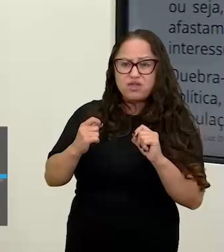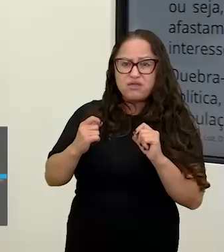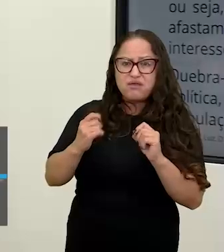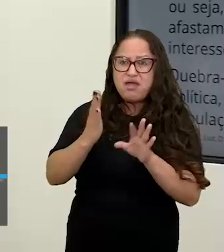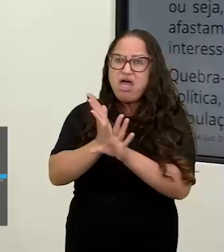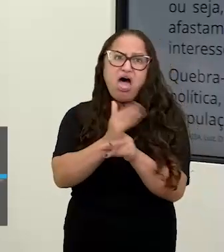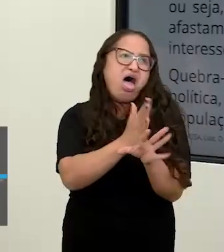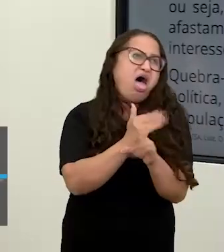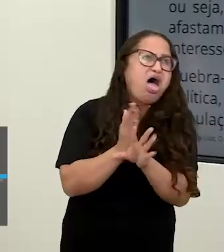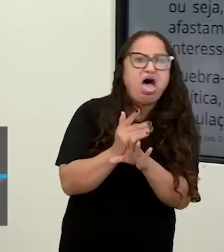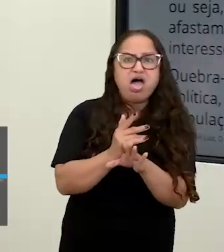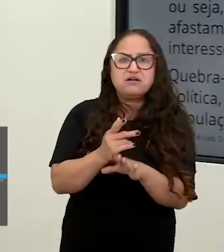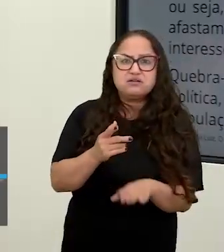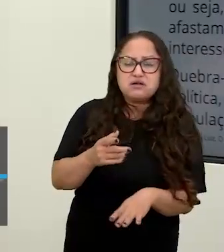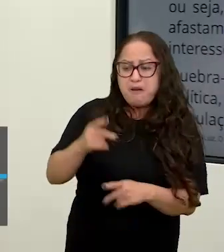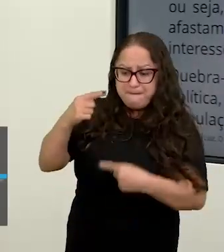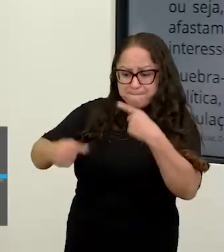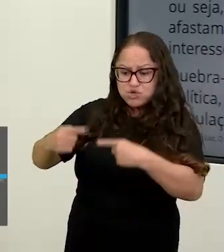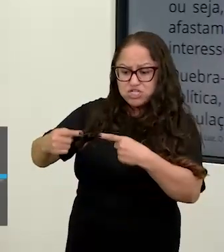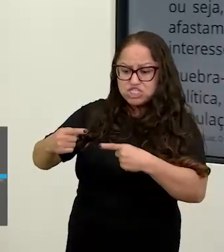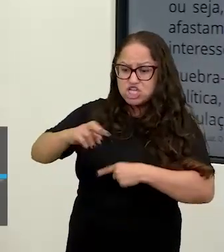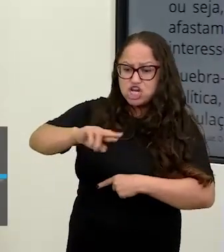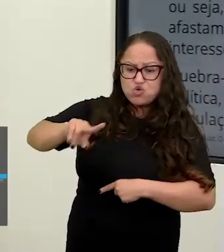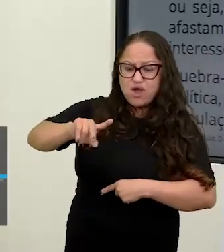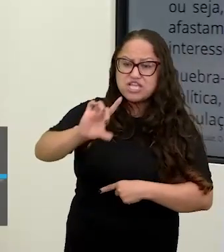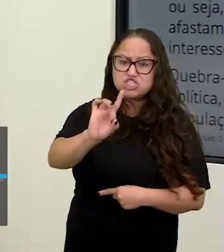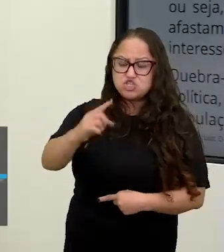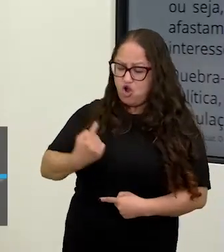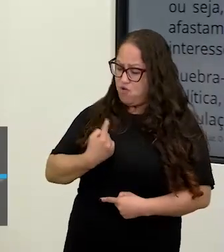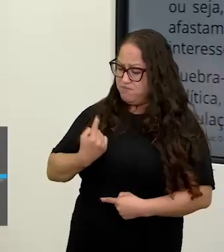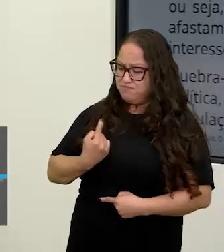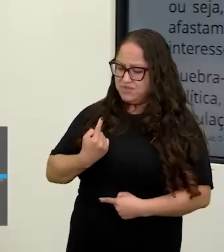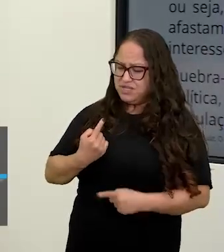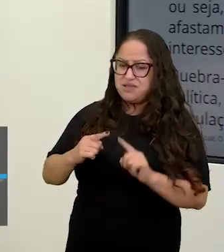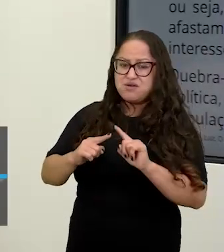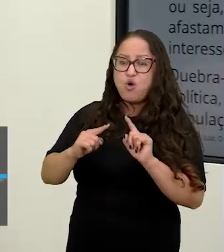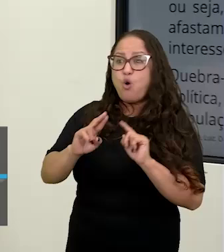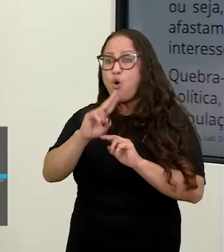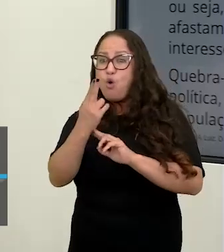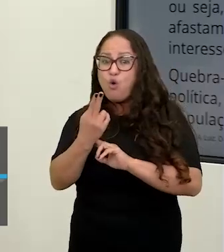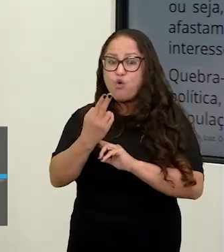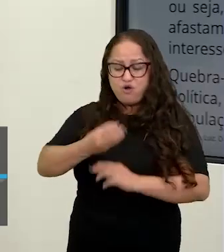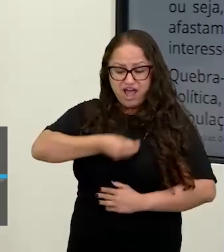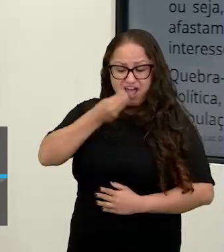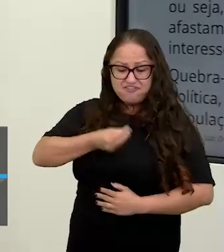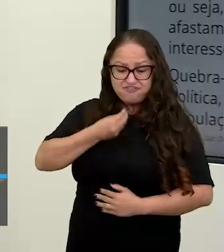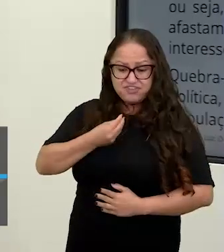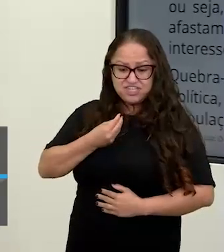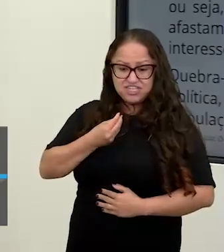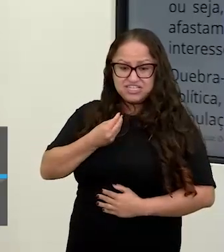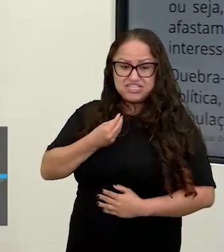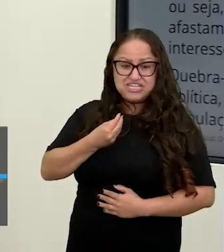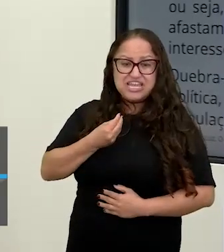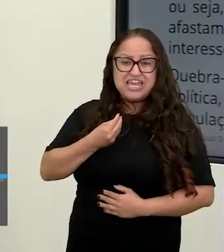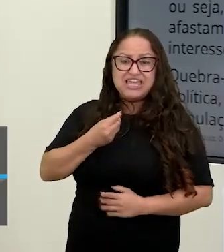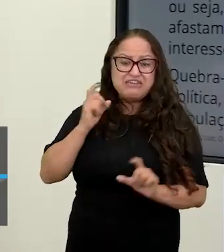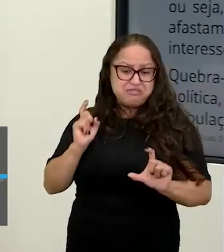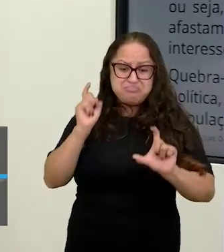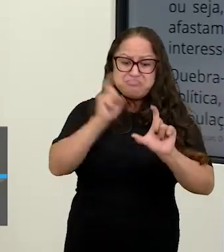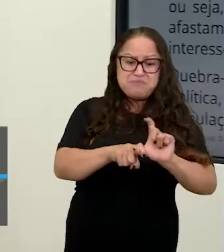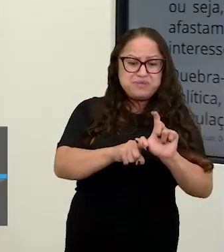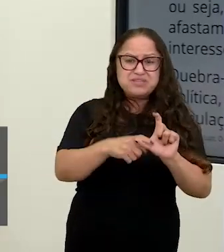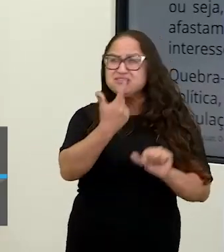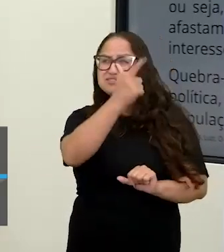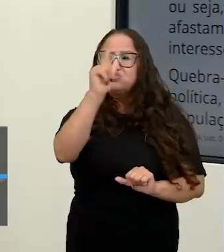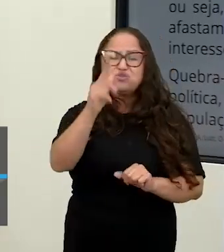diz respeito somente a elas. Ou então, melhor ainda, que a vida delas mesmas depende da vida em comum com os outros. E quando a gente fala